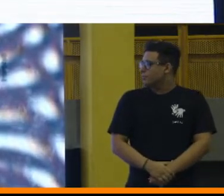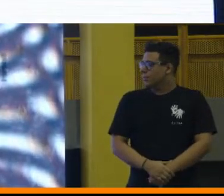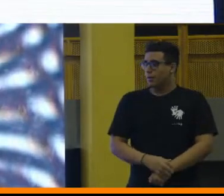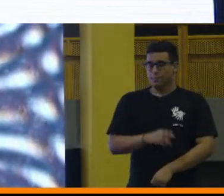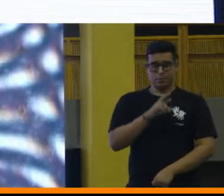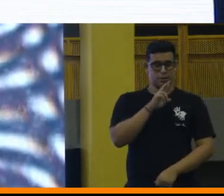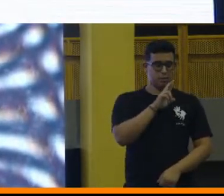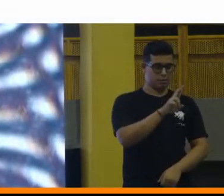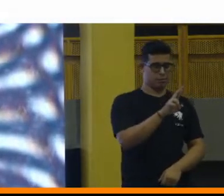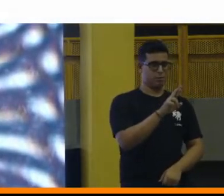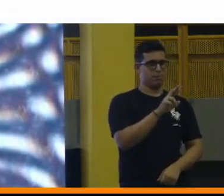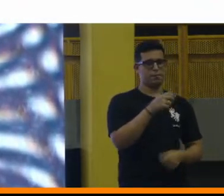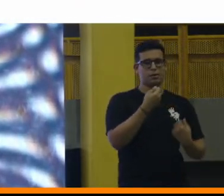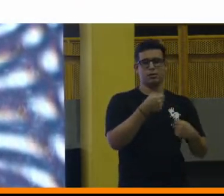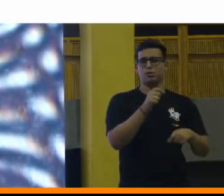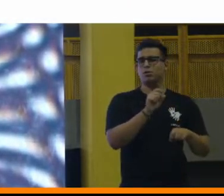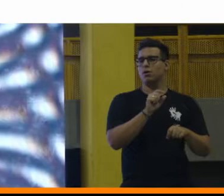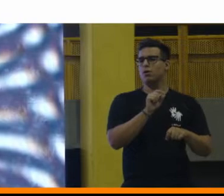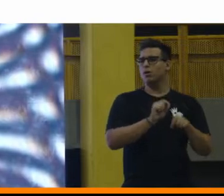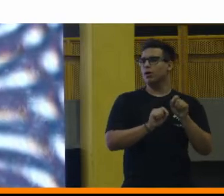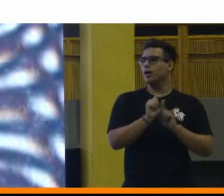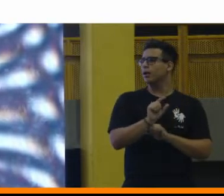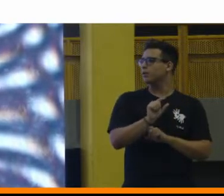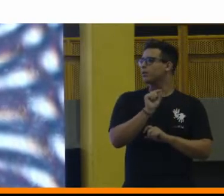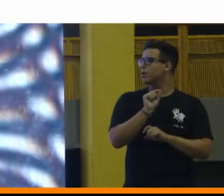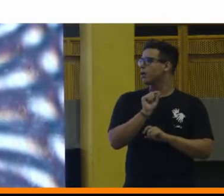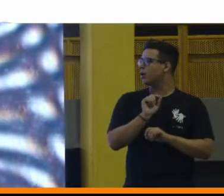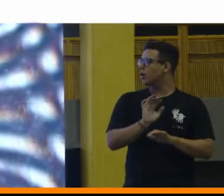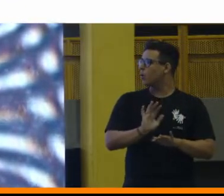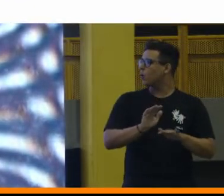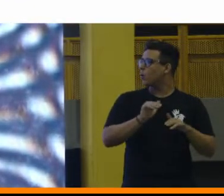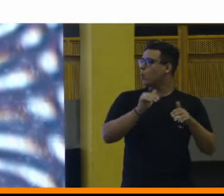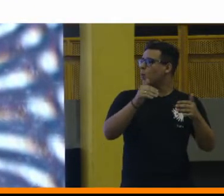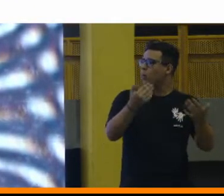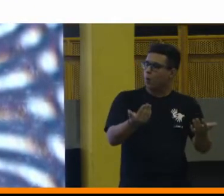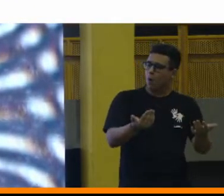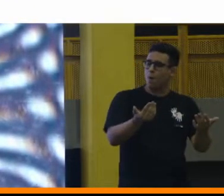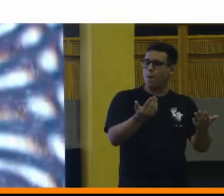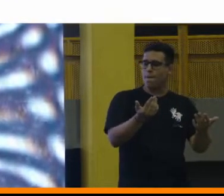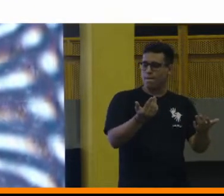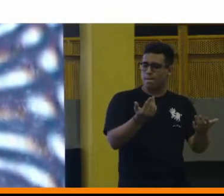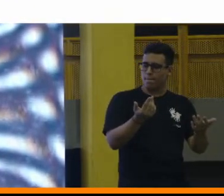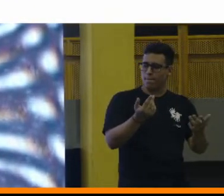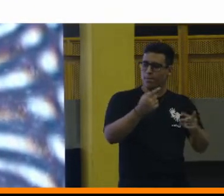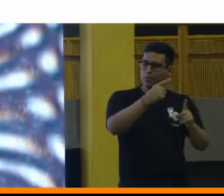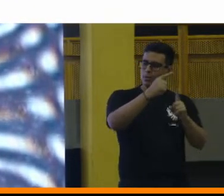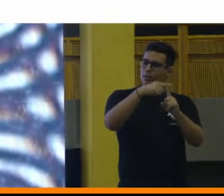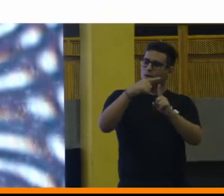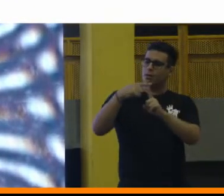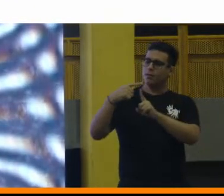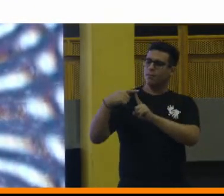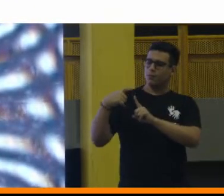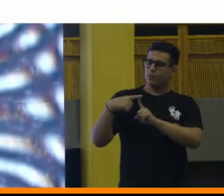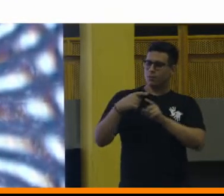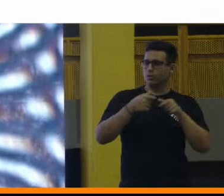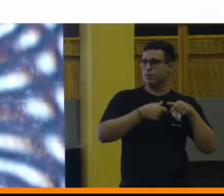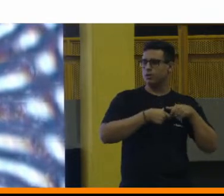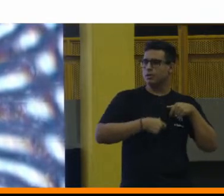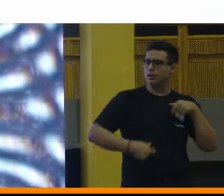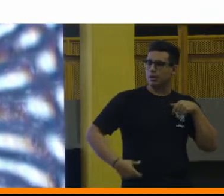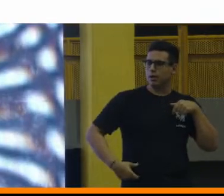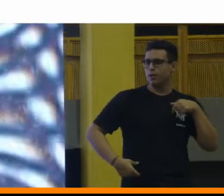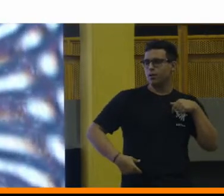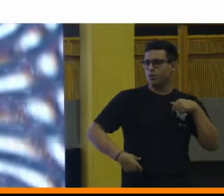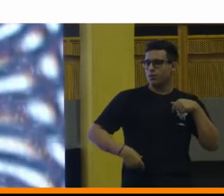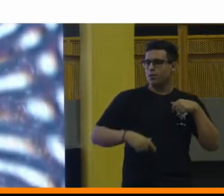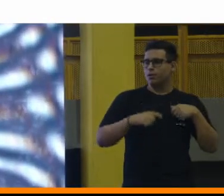precisa escolher qual modelo de cinto oferece menor risco